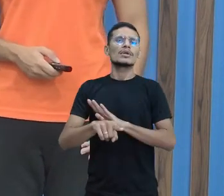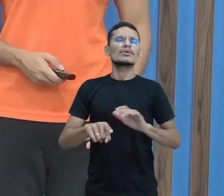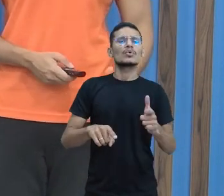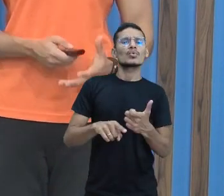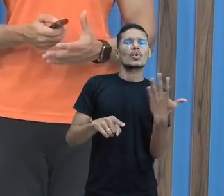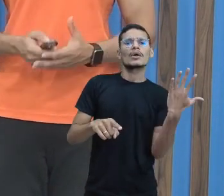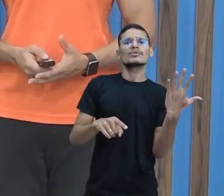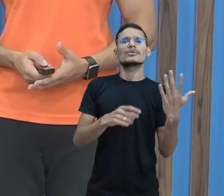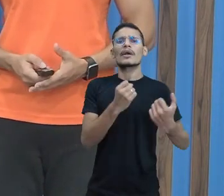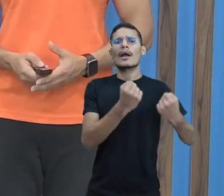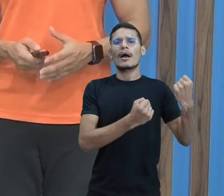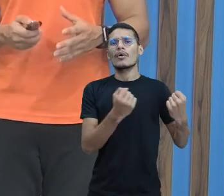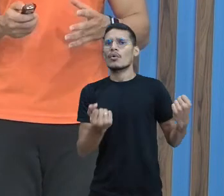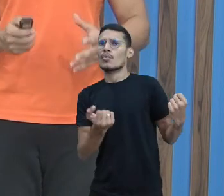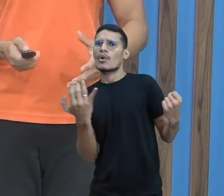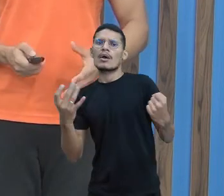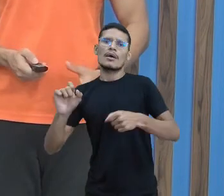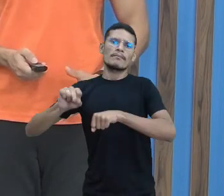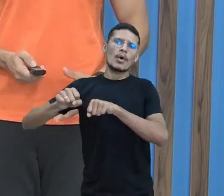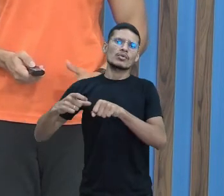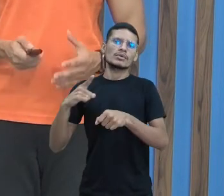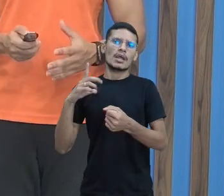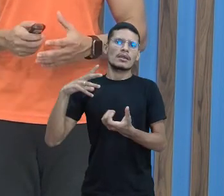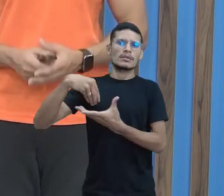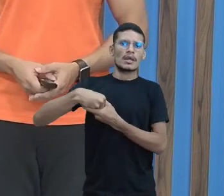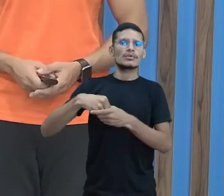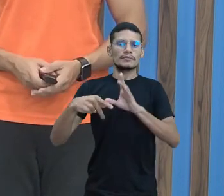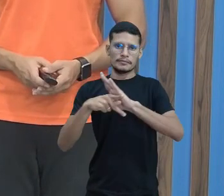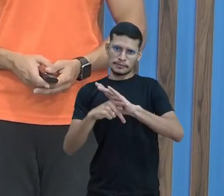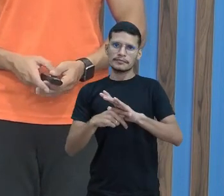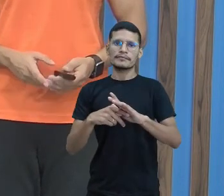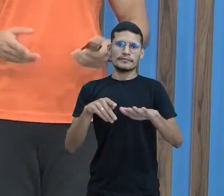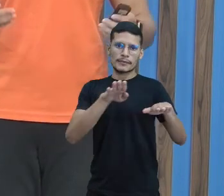carros e quantas motos existem, certo, nesse